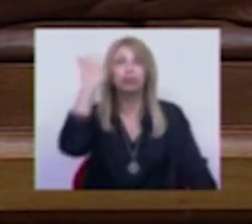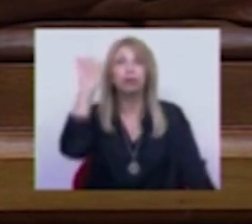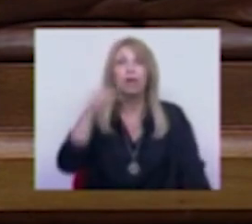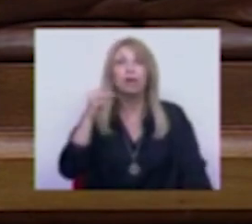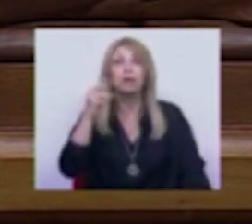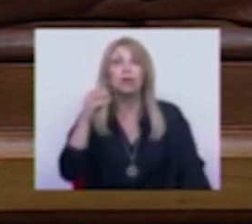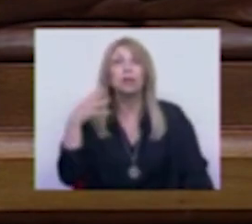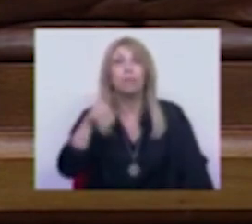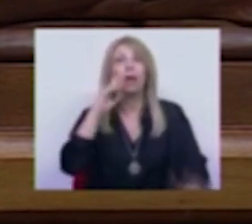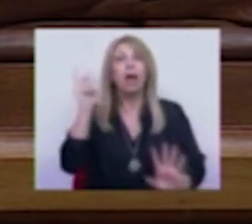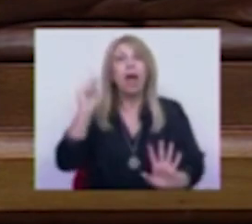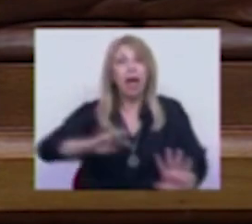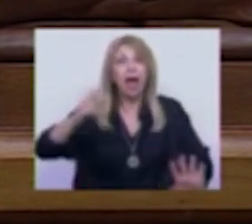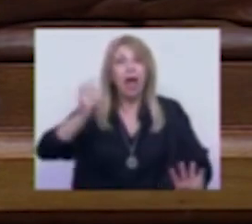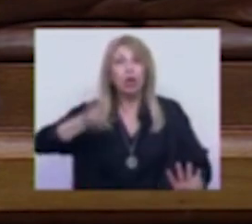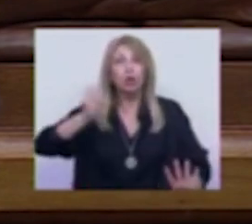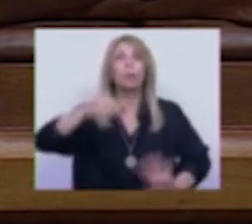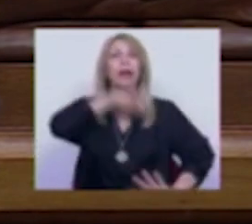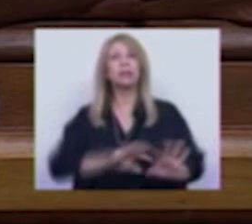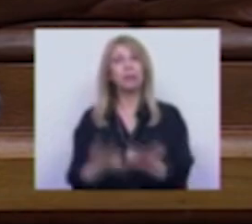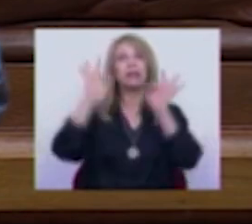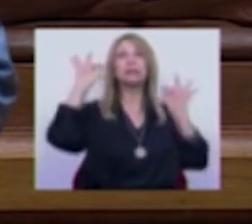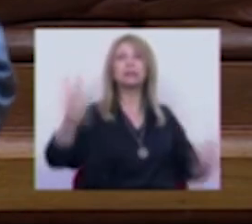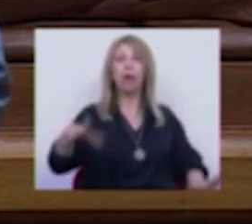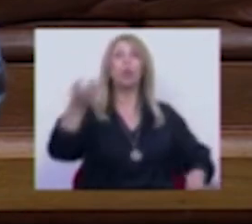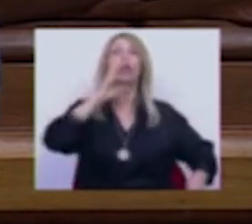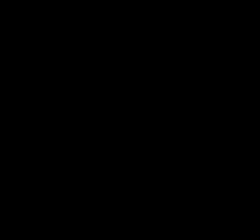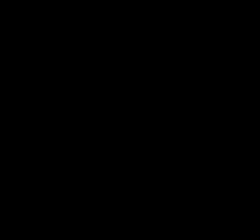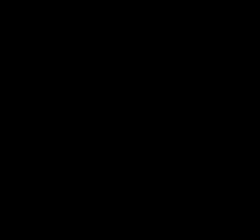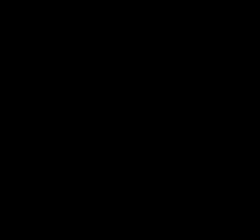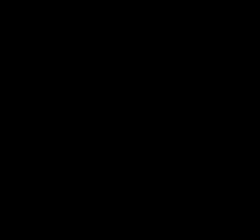no ano passado. Quão democráticas são estas desigualdades?